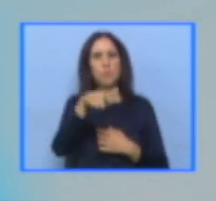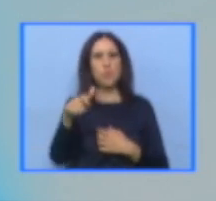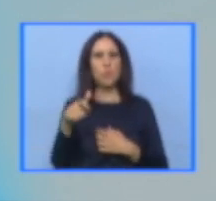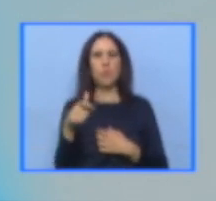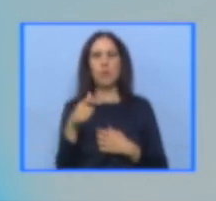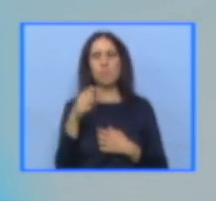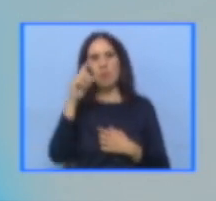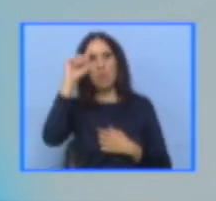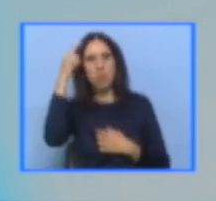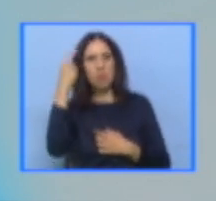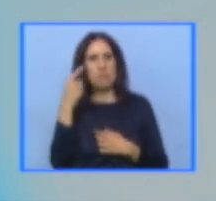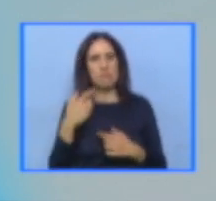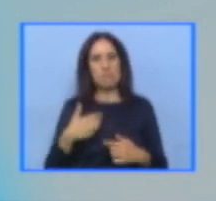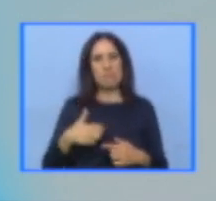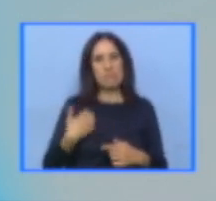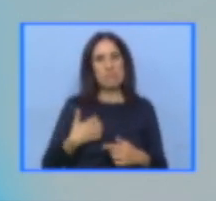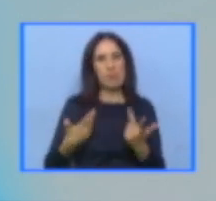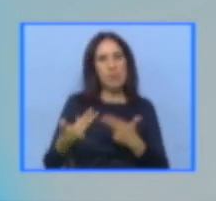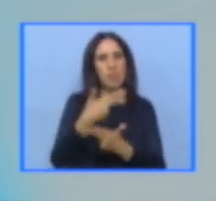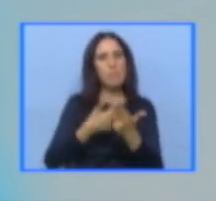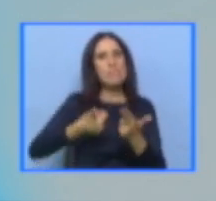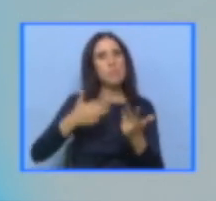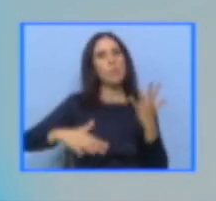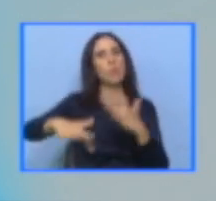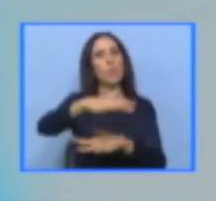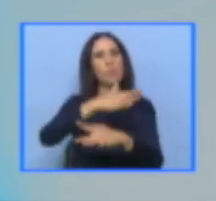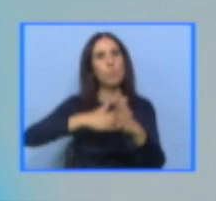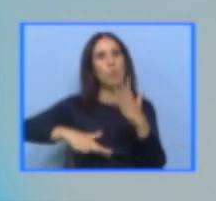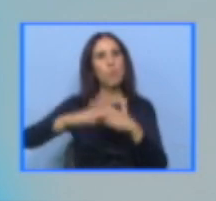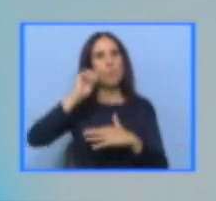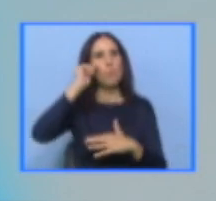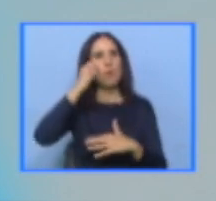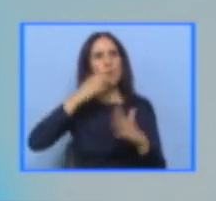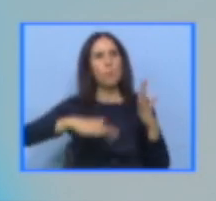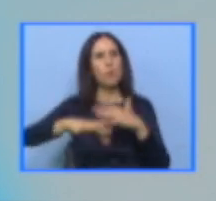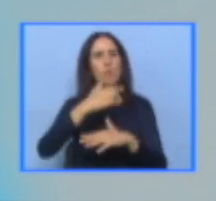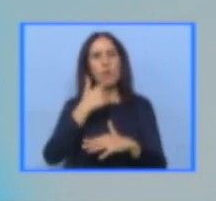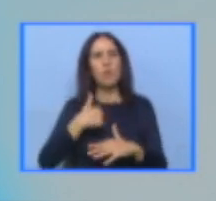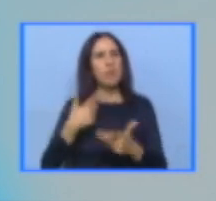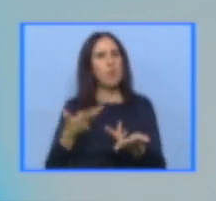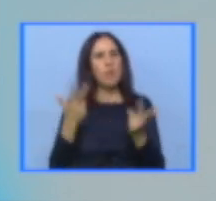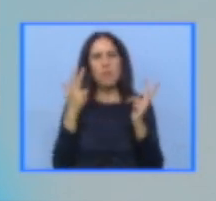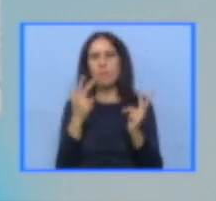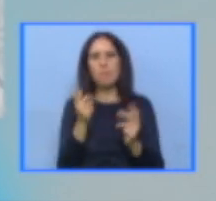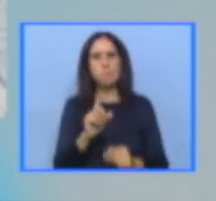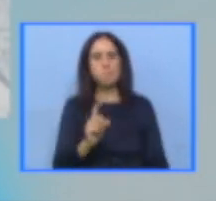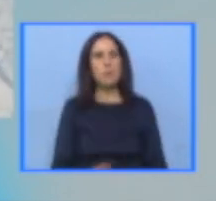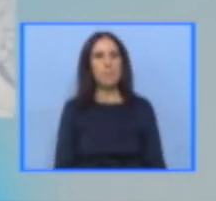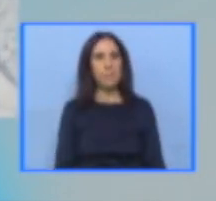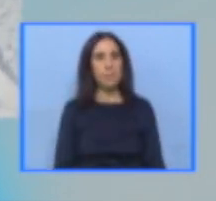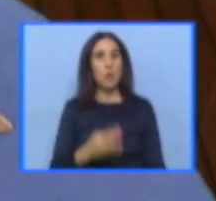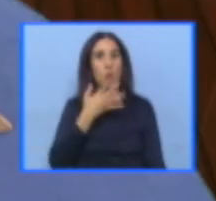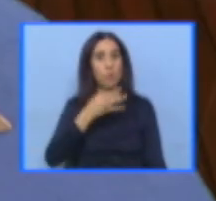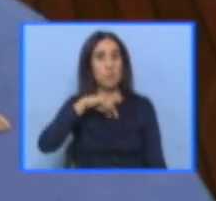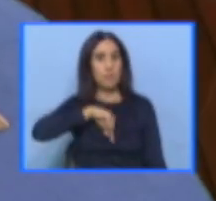isto tudo, mas afetou sobretudo o povo. O povo viu que não podia, que deixou de ser livre. Sentiu que não era respeitado nas suas convicções